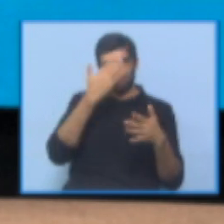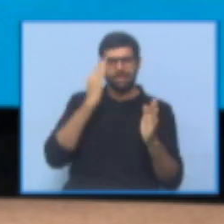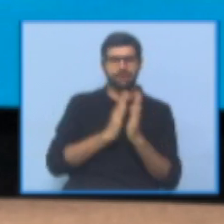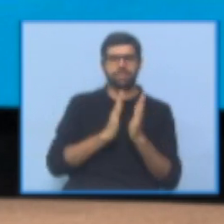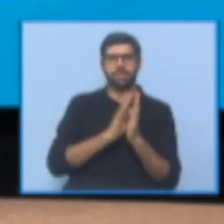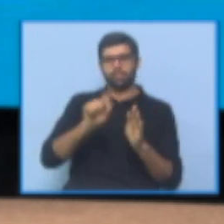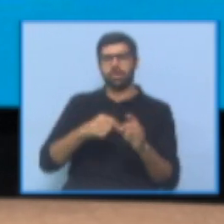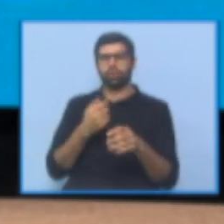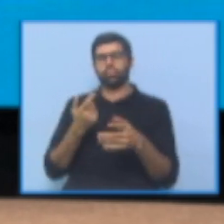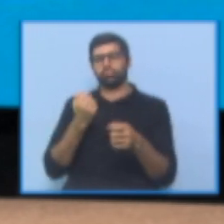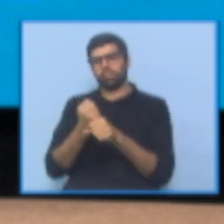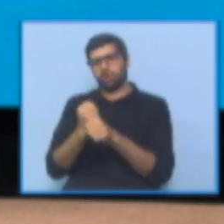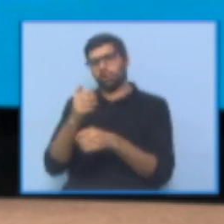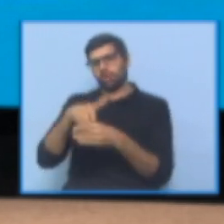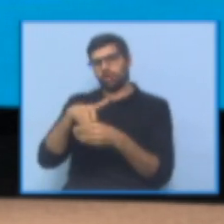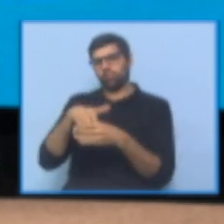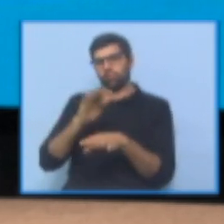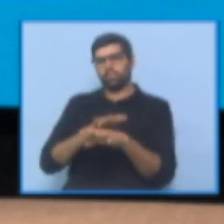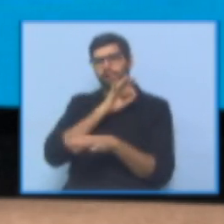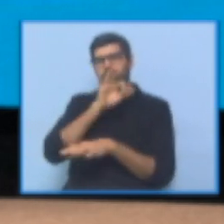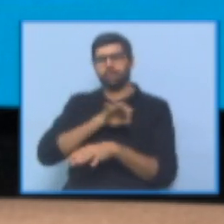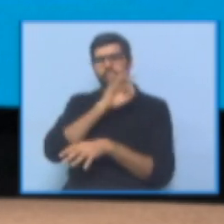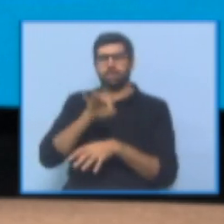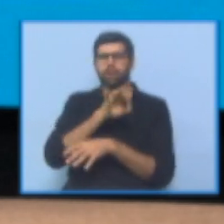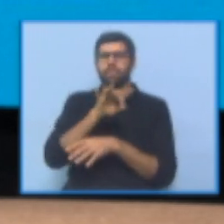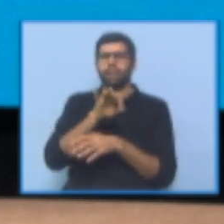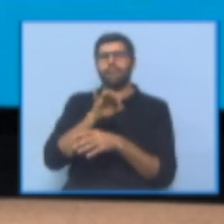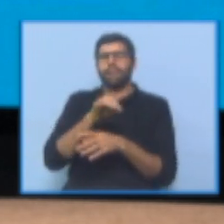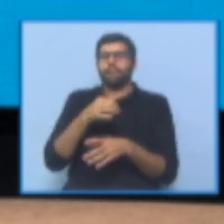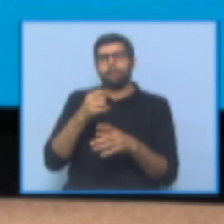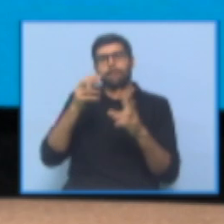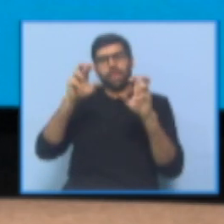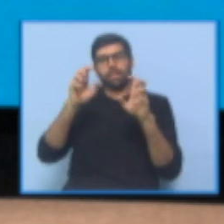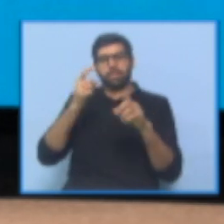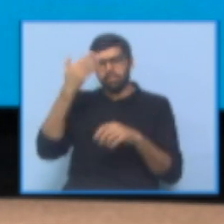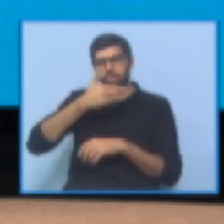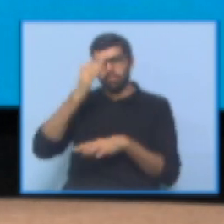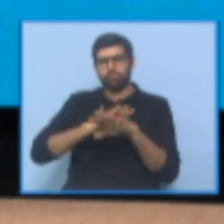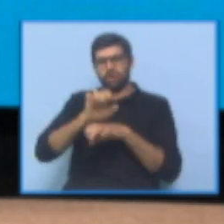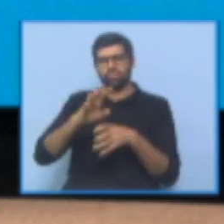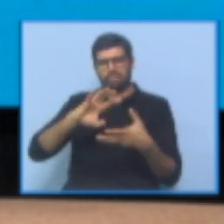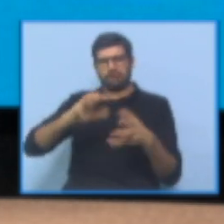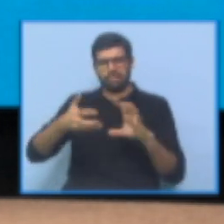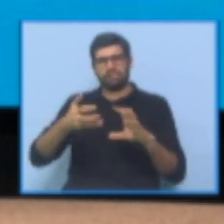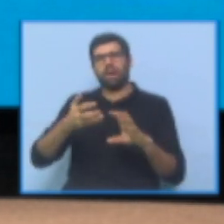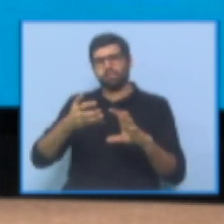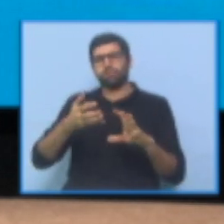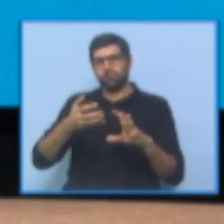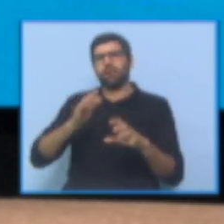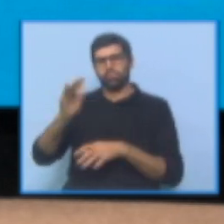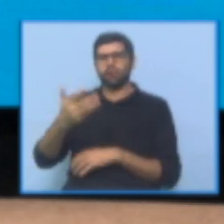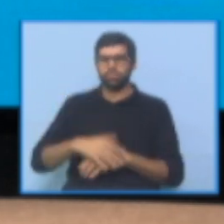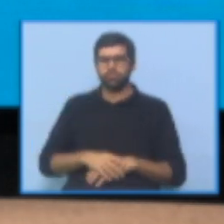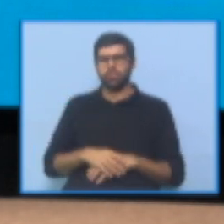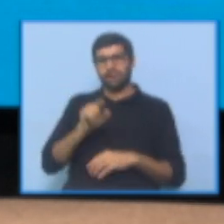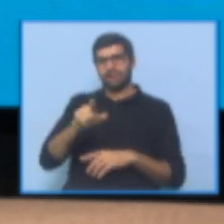lá, porque a família está na ordem do dia, infelizmente pela crise que ela está a atravessar, e essa